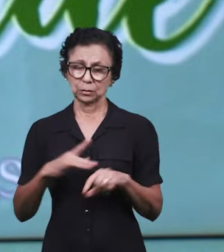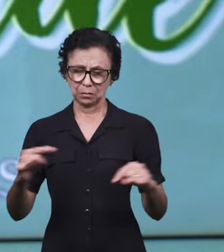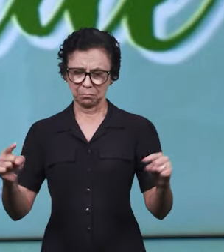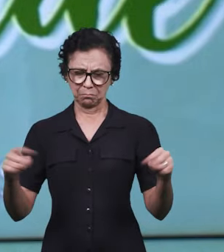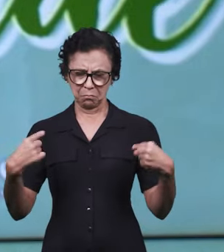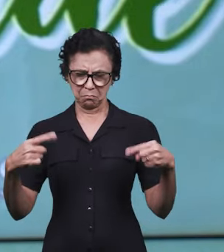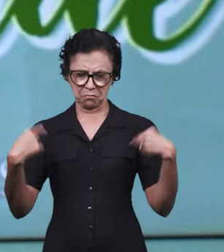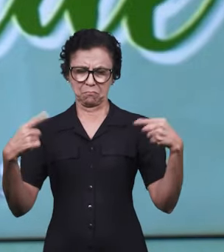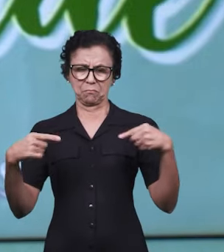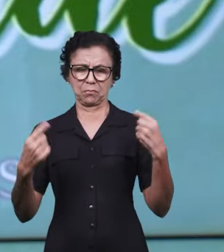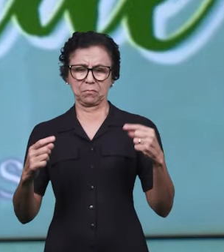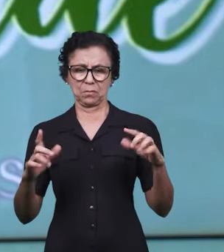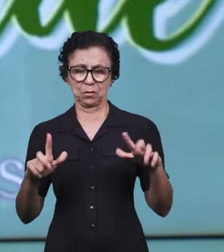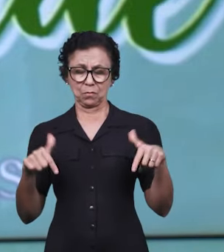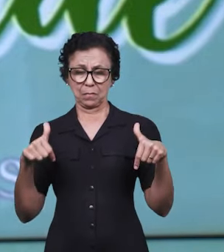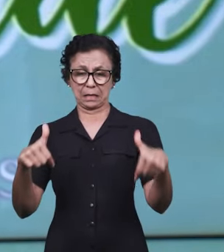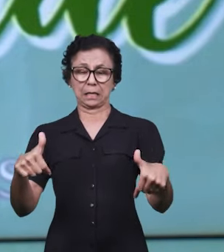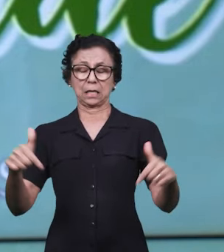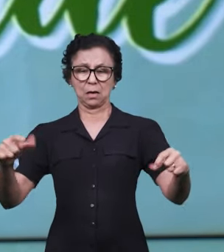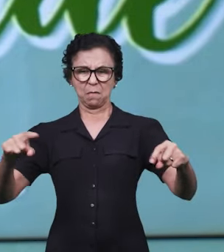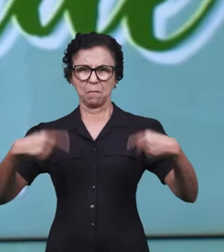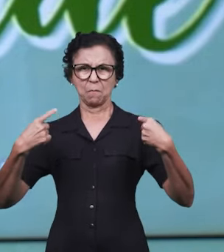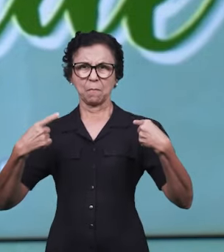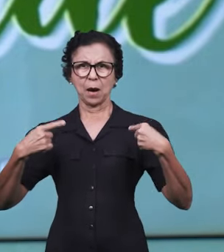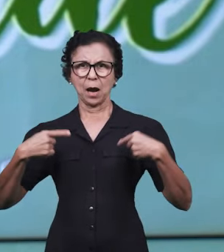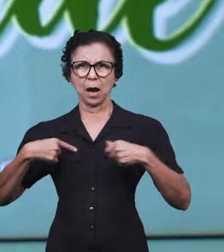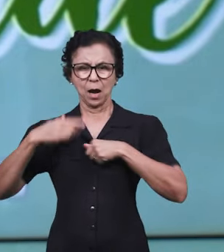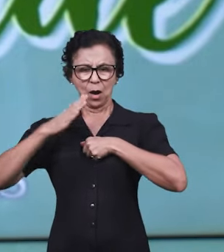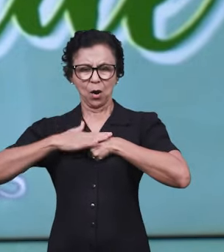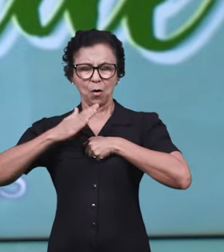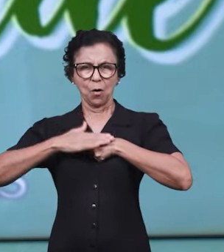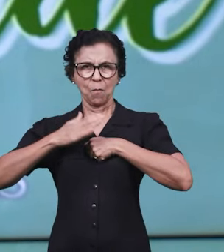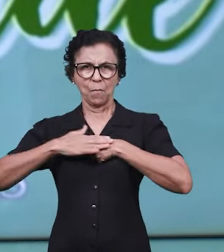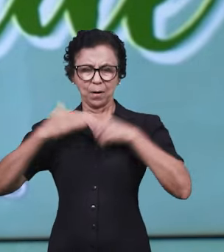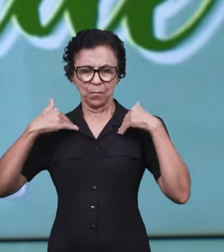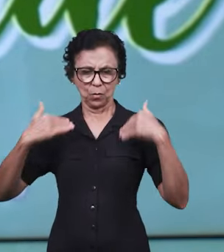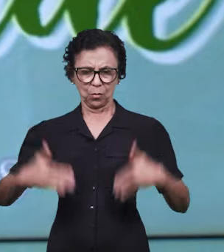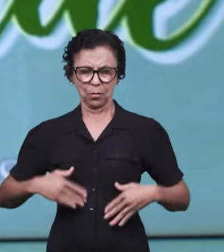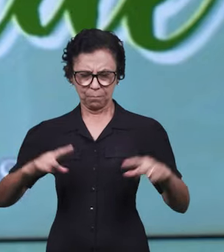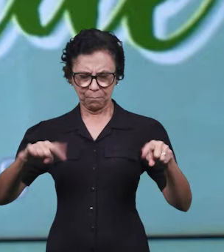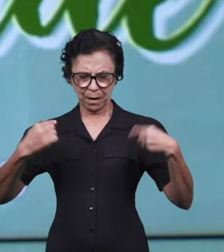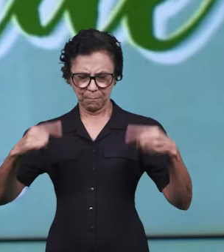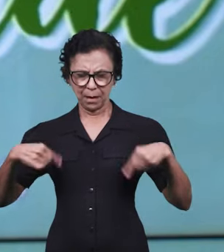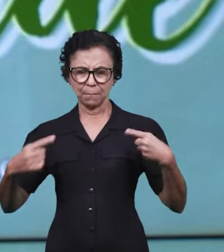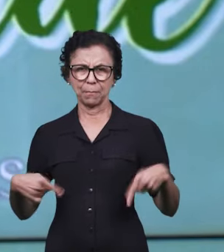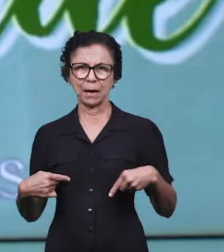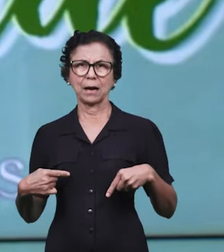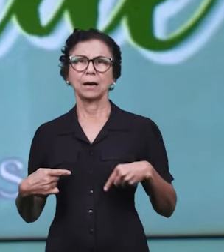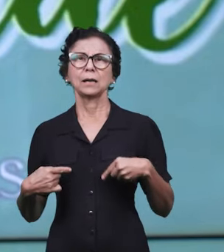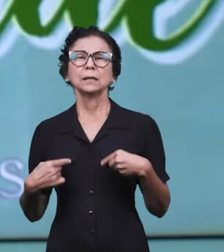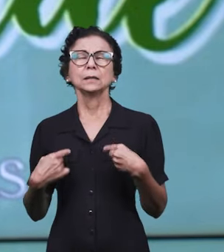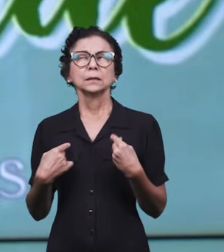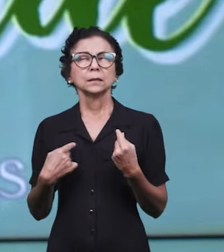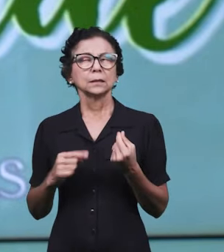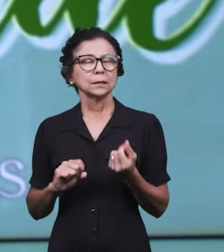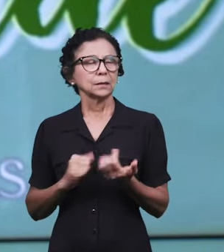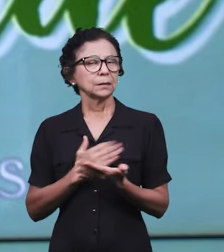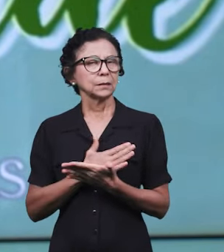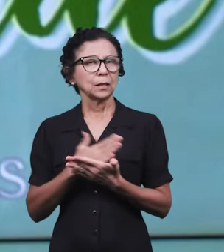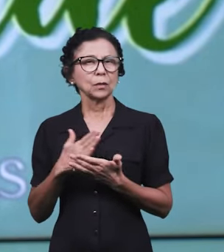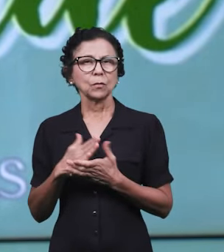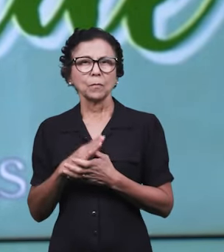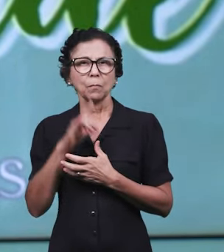provoca uma reação de ataque do corpo sobre ele mesmo, gerando um processo inflamatório muito mais